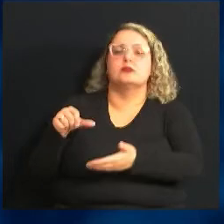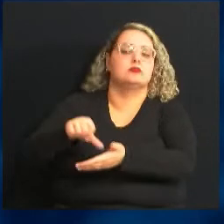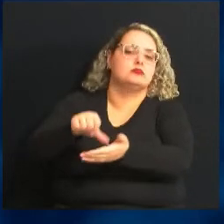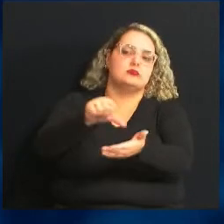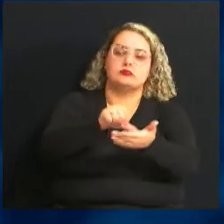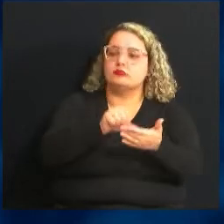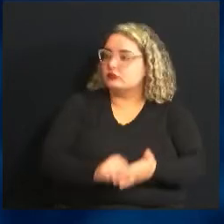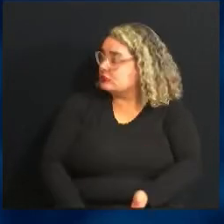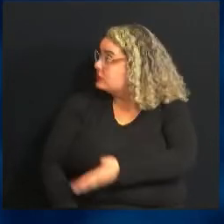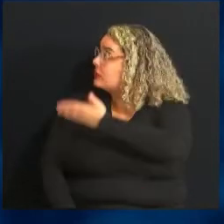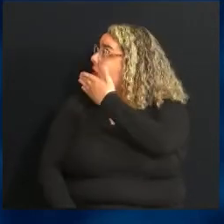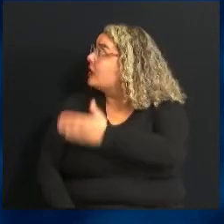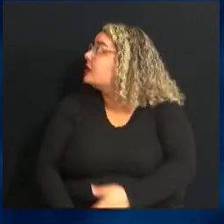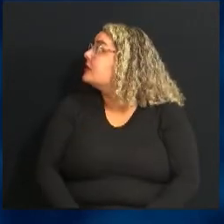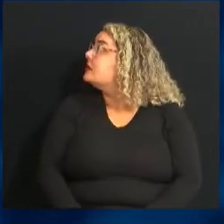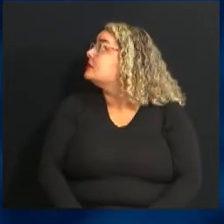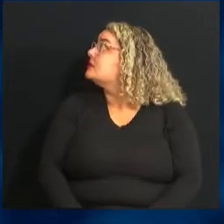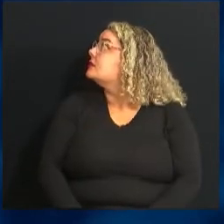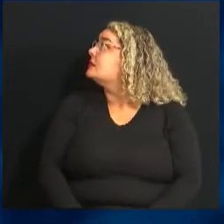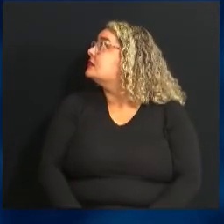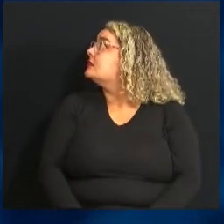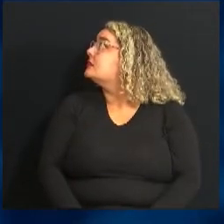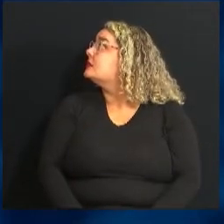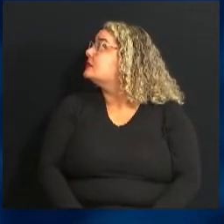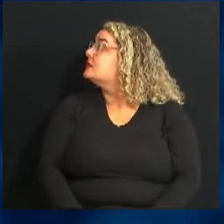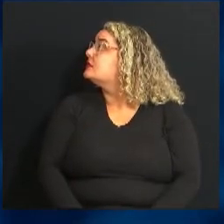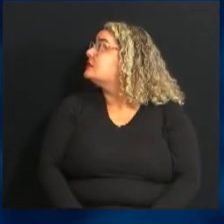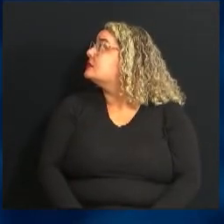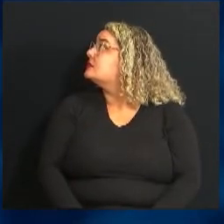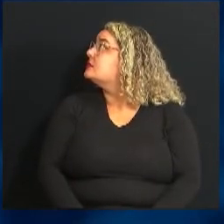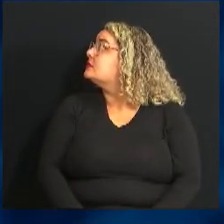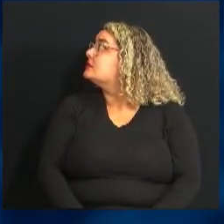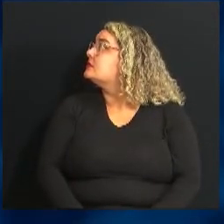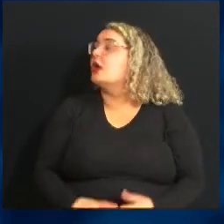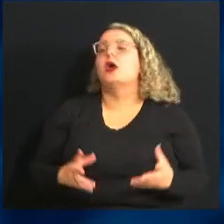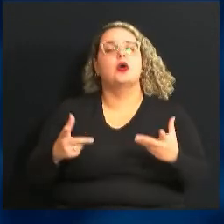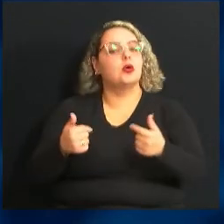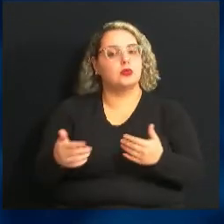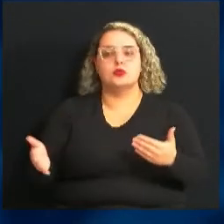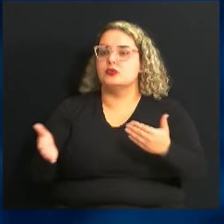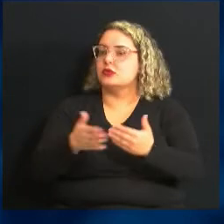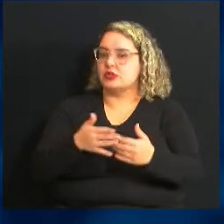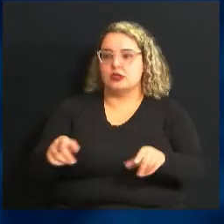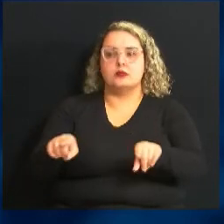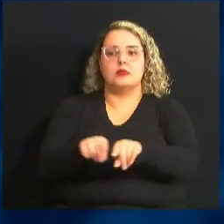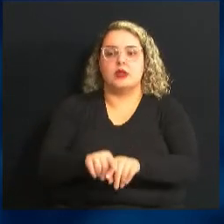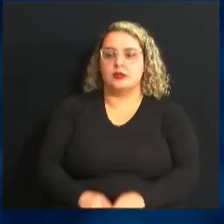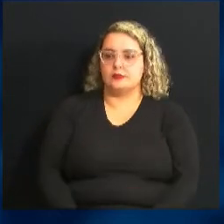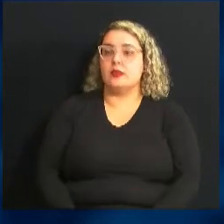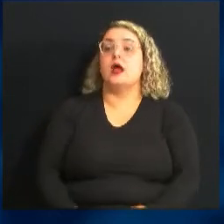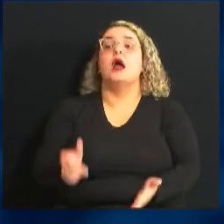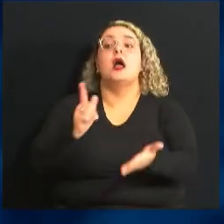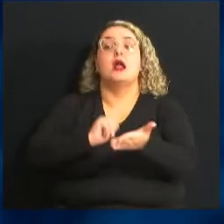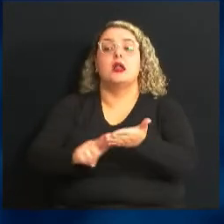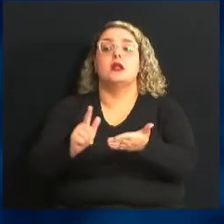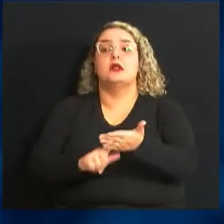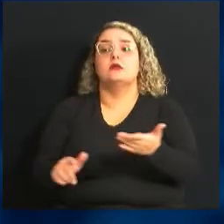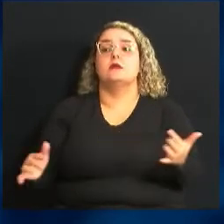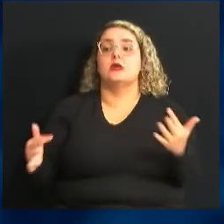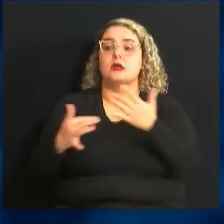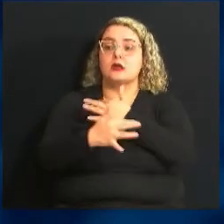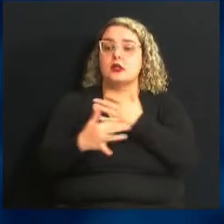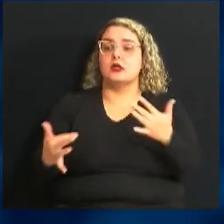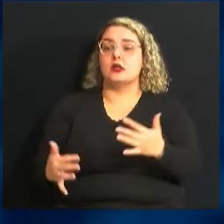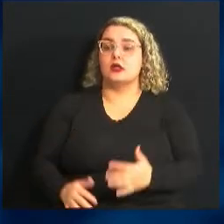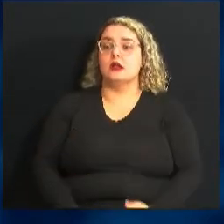Geraldo, Campo Grande, Nova Aparecida, Ouro Verde e Souzas fechado. Também nós temos a limpeza urbana, ó.